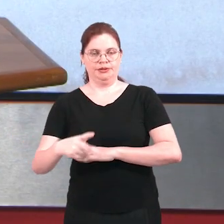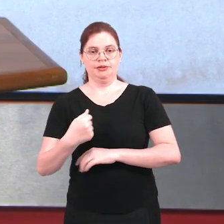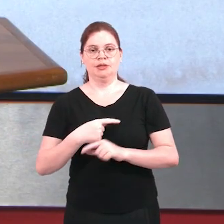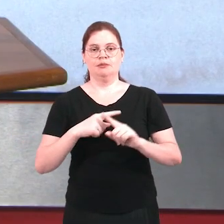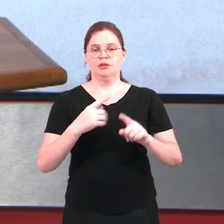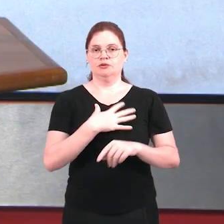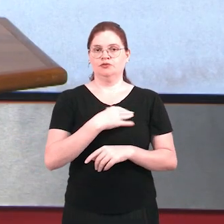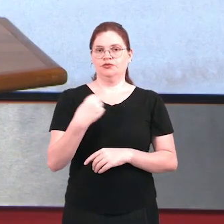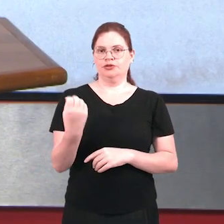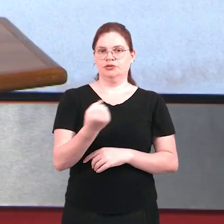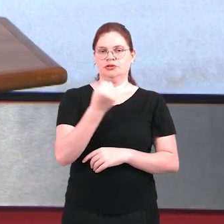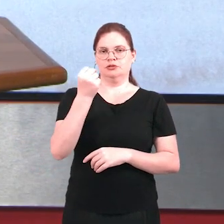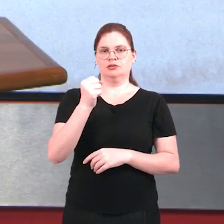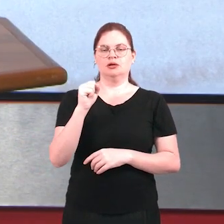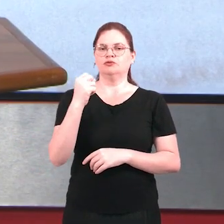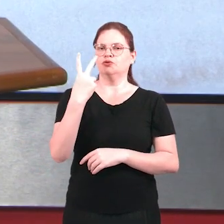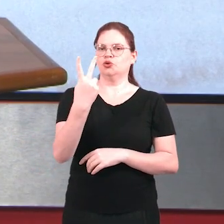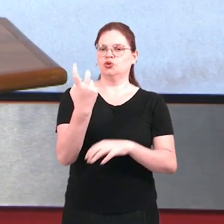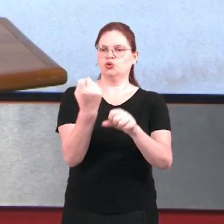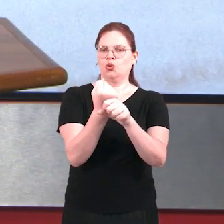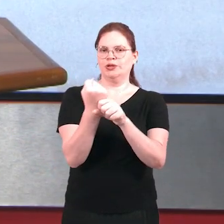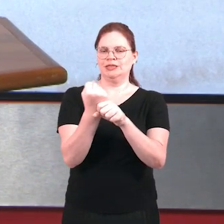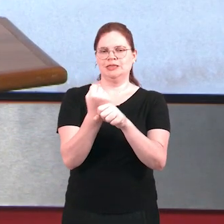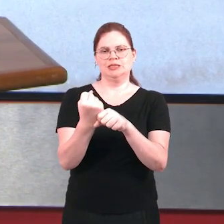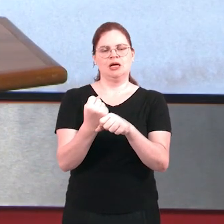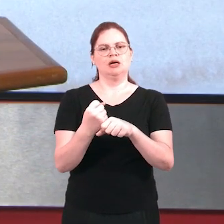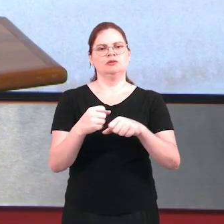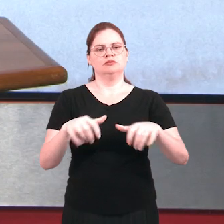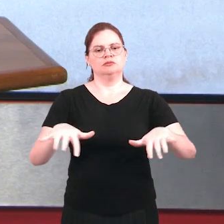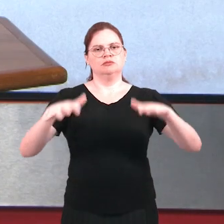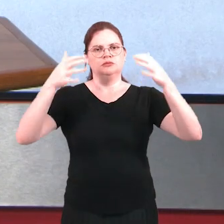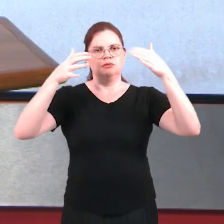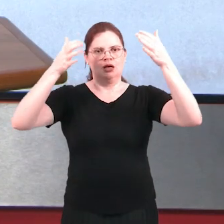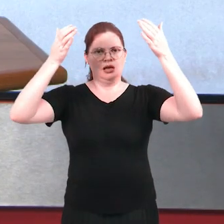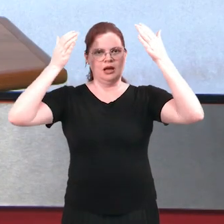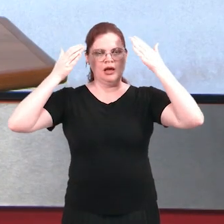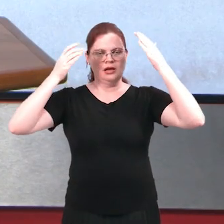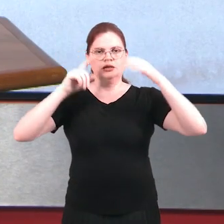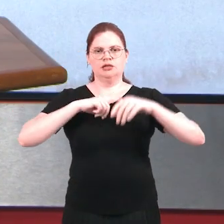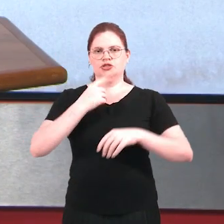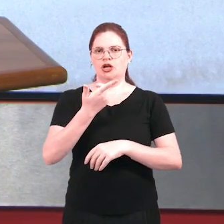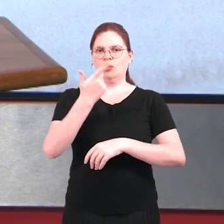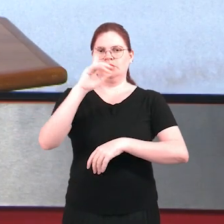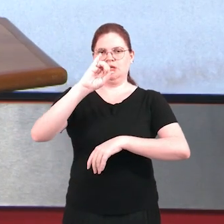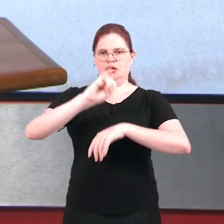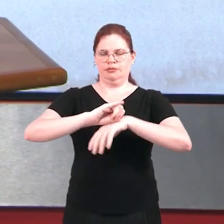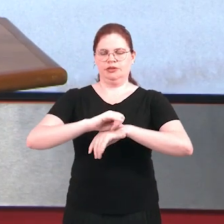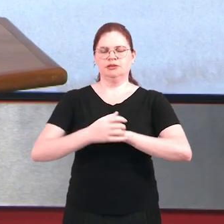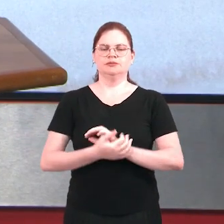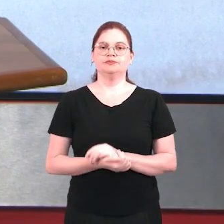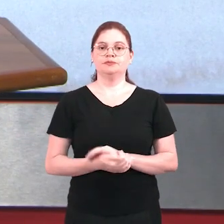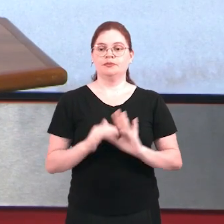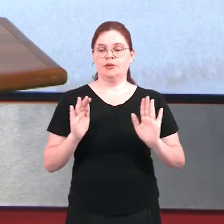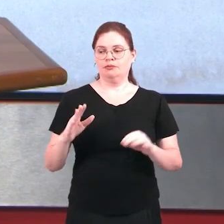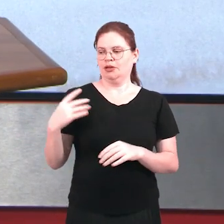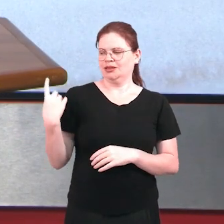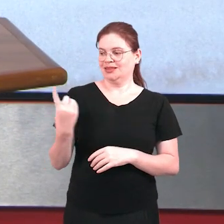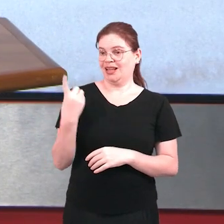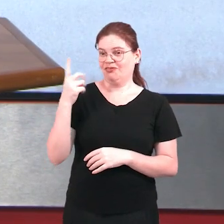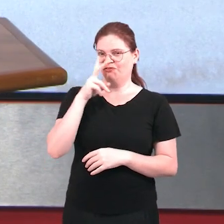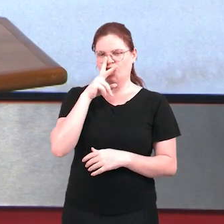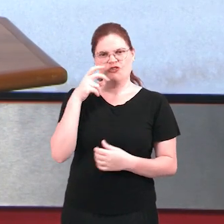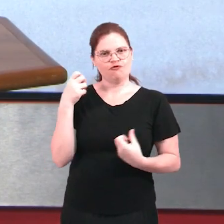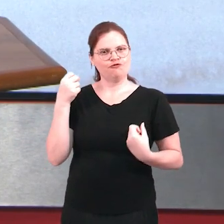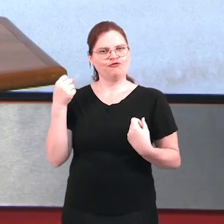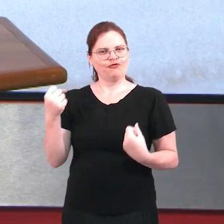reinou 2 anos, tendo Jabes de Gileade como sua capital. A força de Davi, no